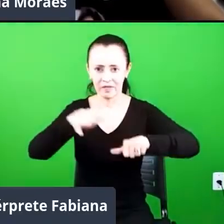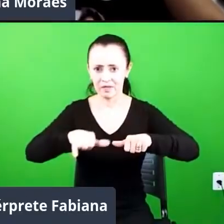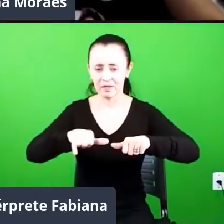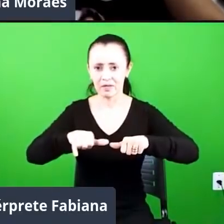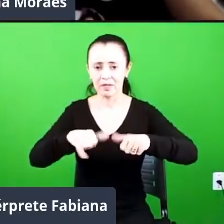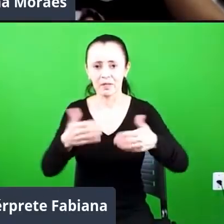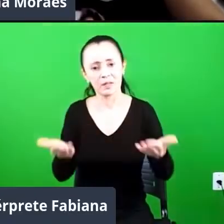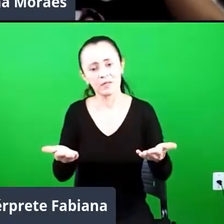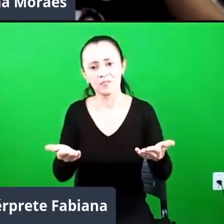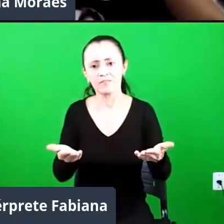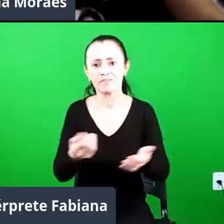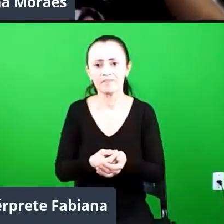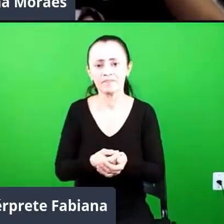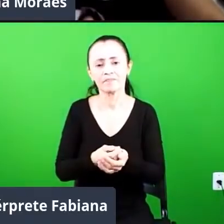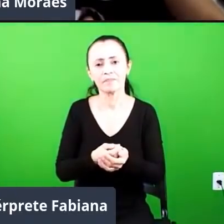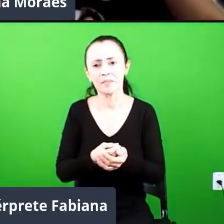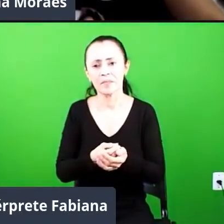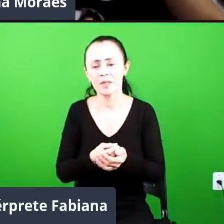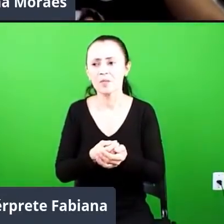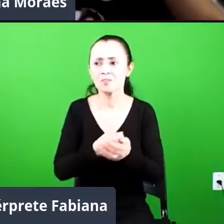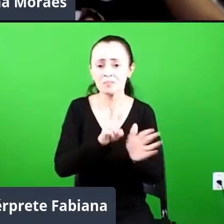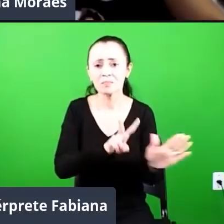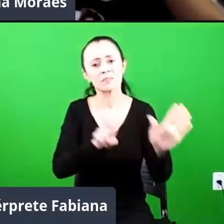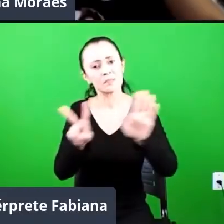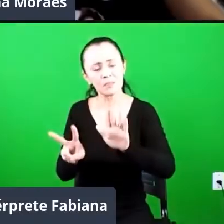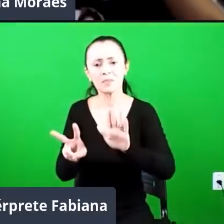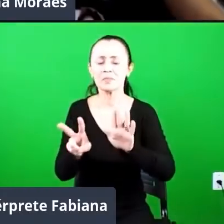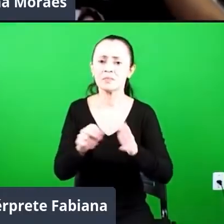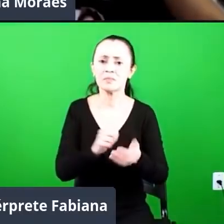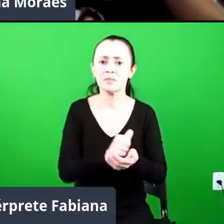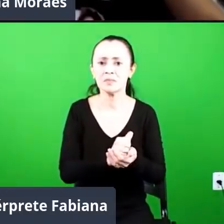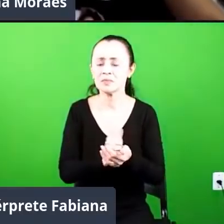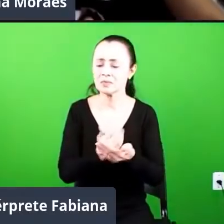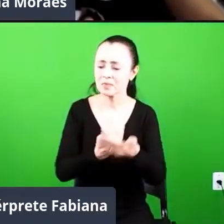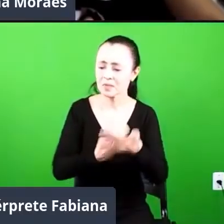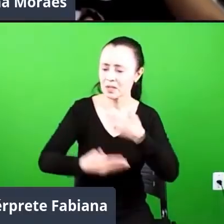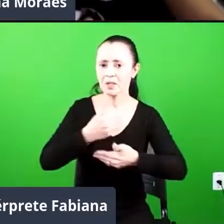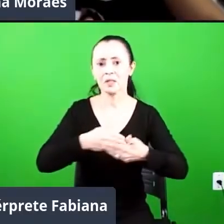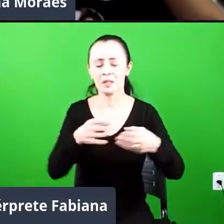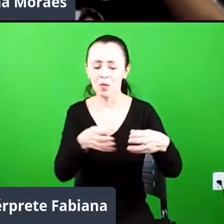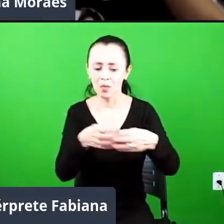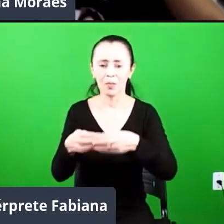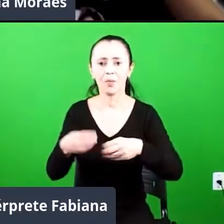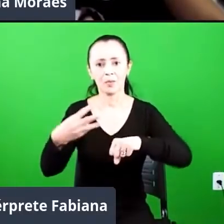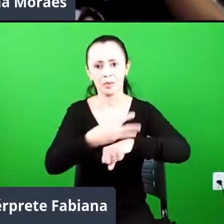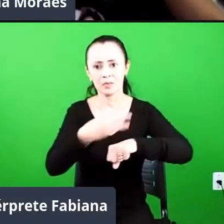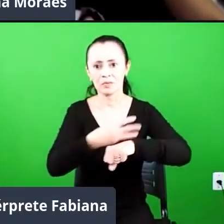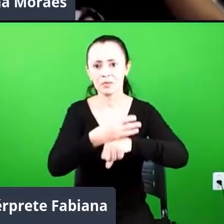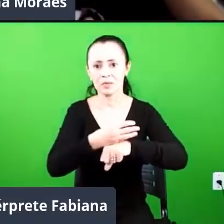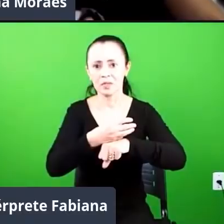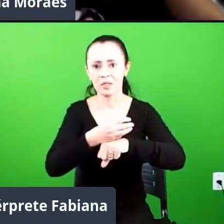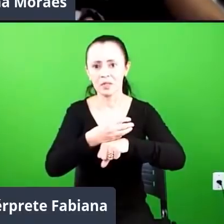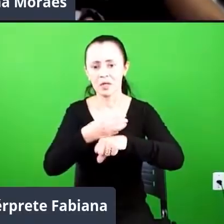a avaliá-los diariamente e semanalmente, através da interação no grupo de WhatsApp, envio de fotos e